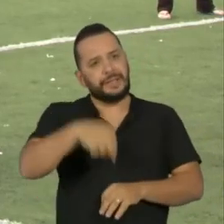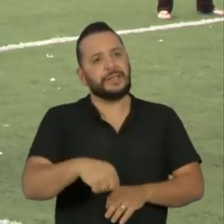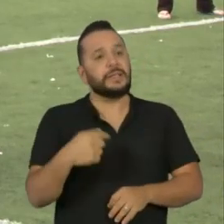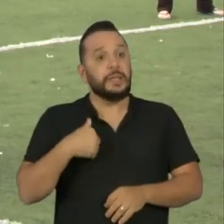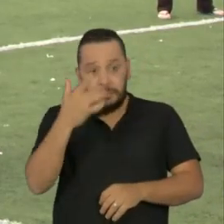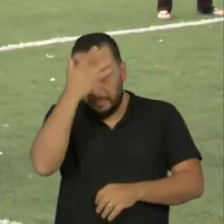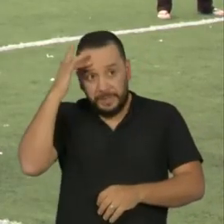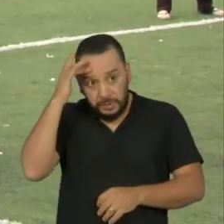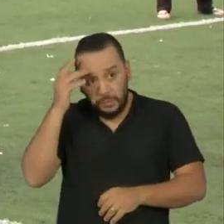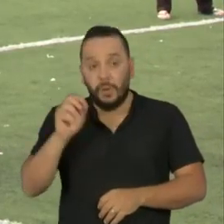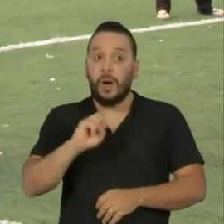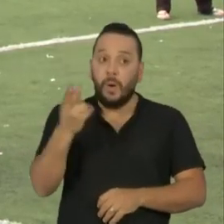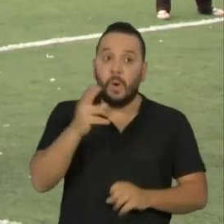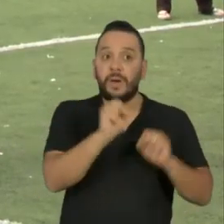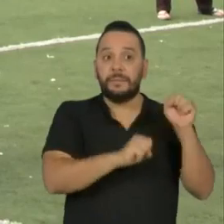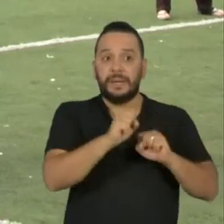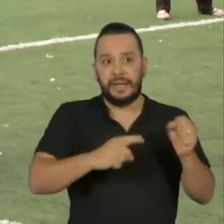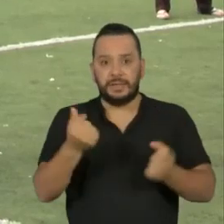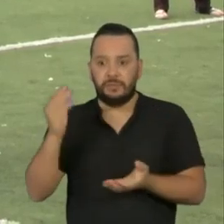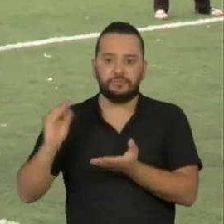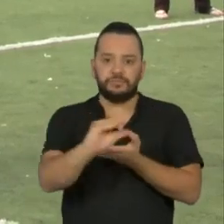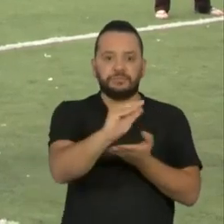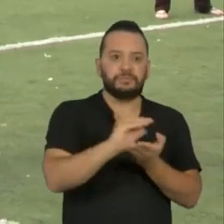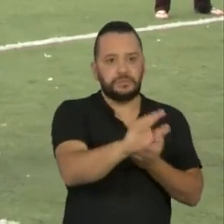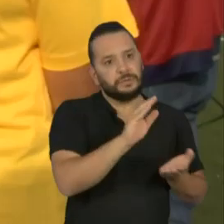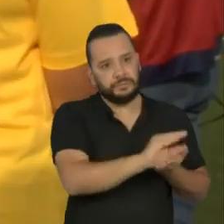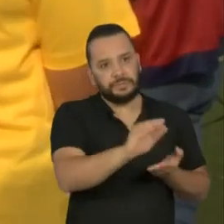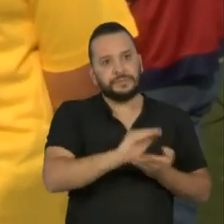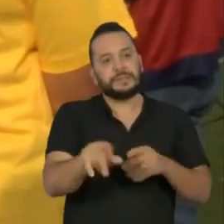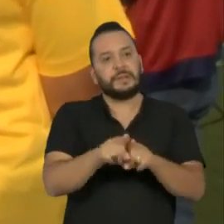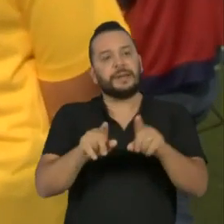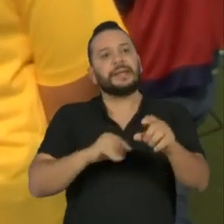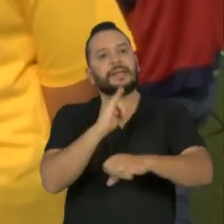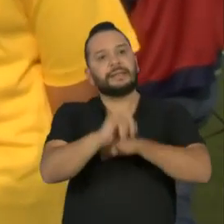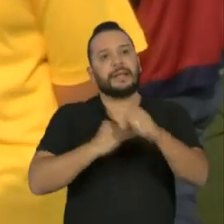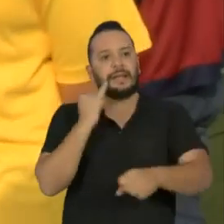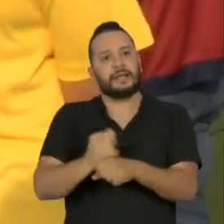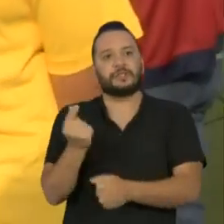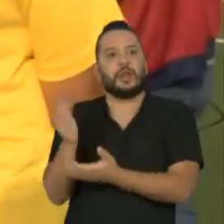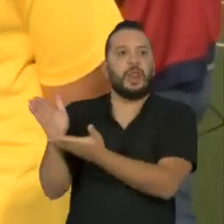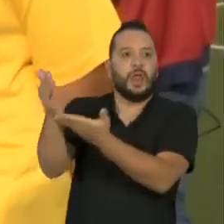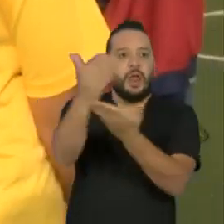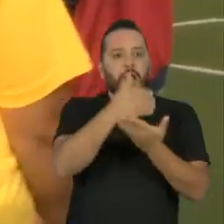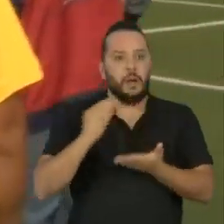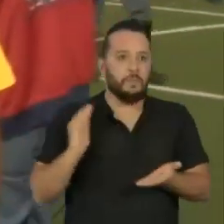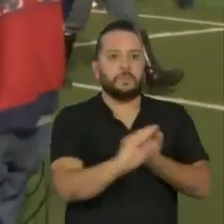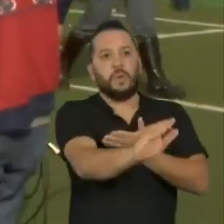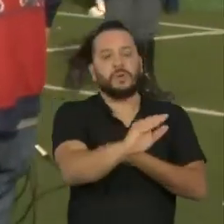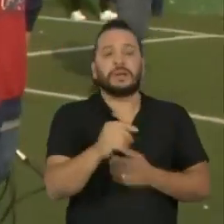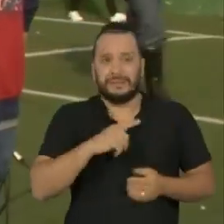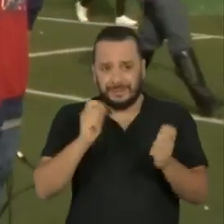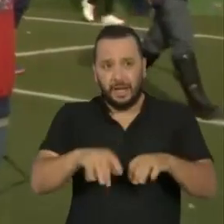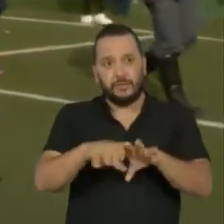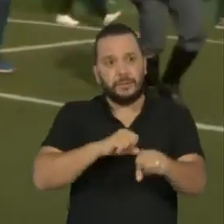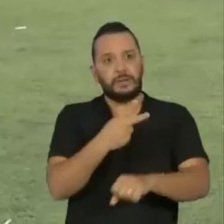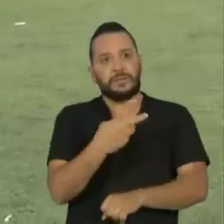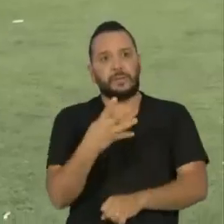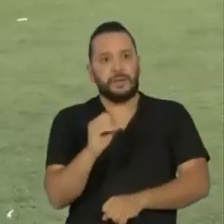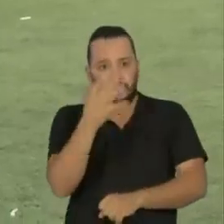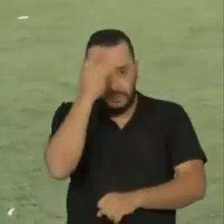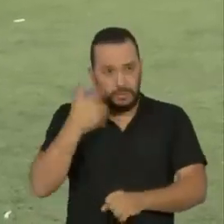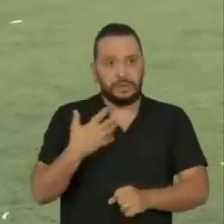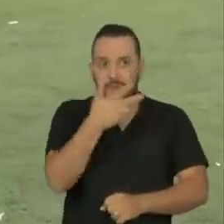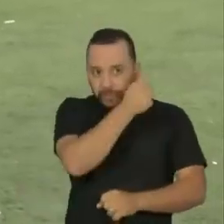pessoas físicas e por campanha de financiamento coletivo na internet. Se a gente consegue formar 240 socorristas, contratar ambulâncias, montar centro